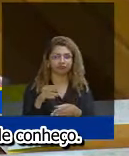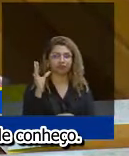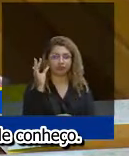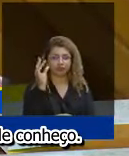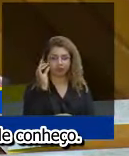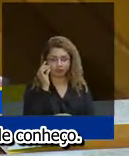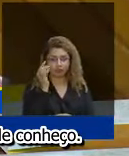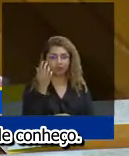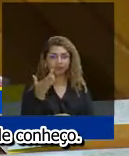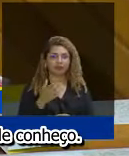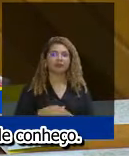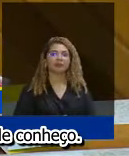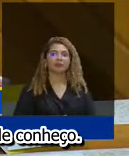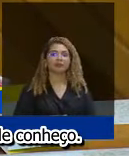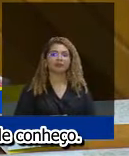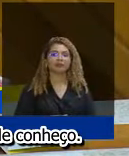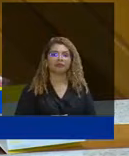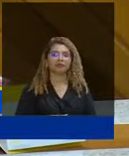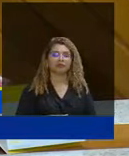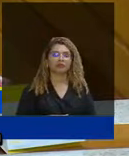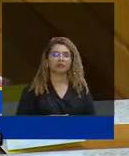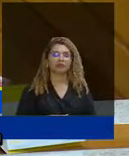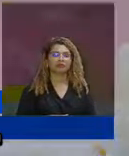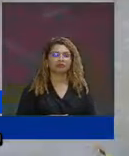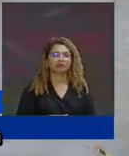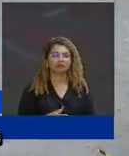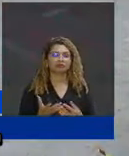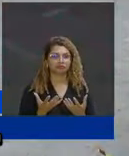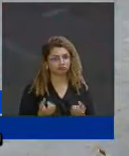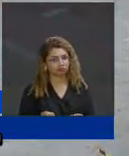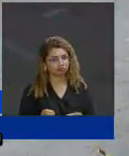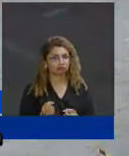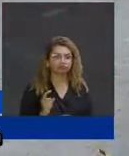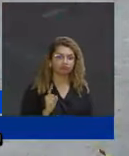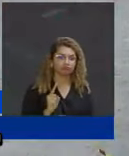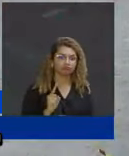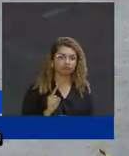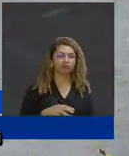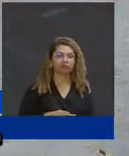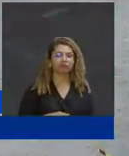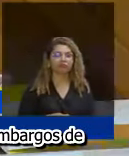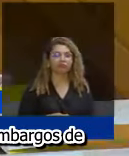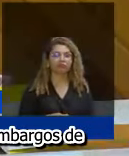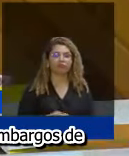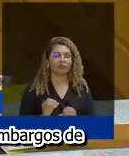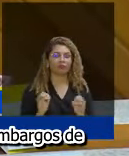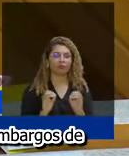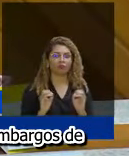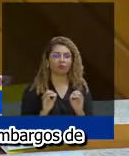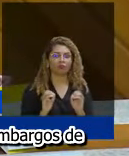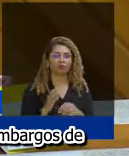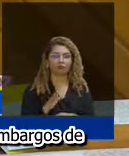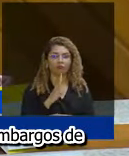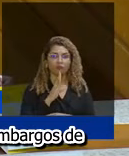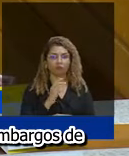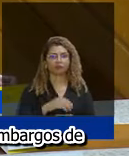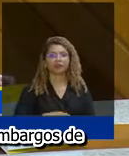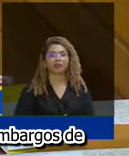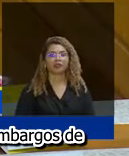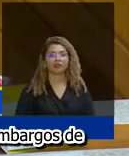demais pressupostos de admissibilidade dele, conheço. Alguma objeção ao conhecimento? Uma, pode prosseguir. Bom,